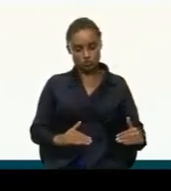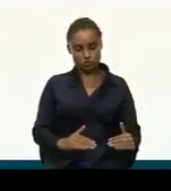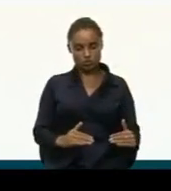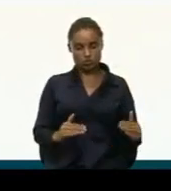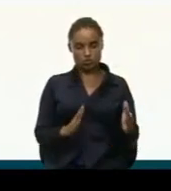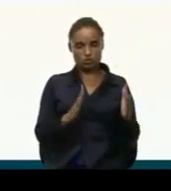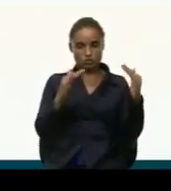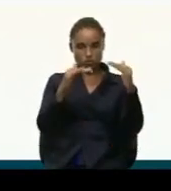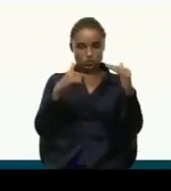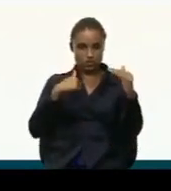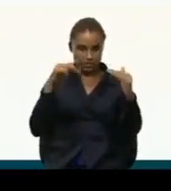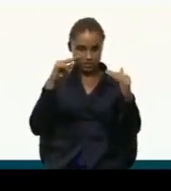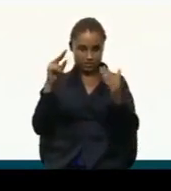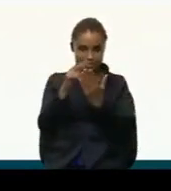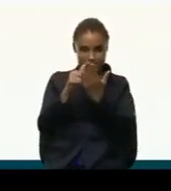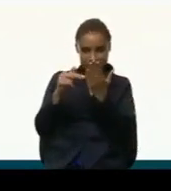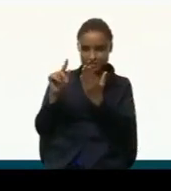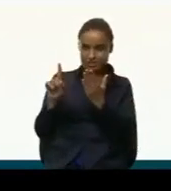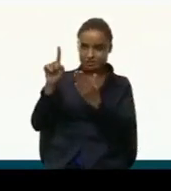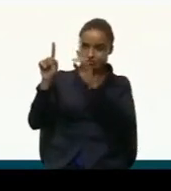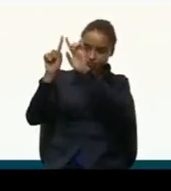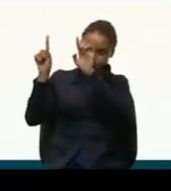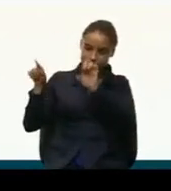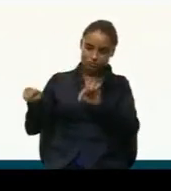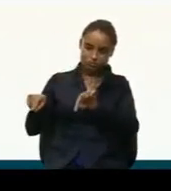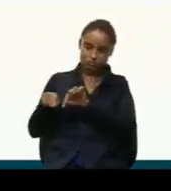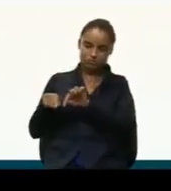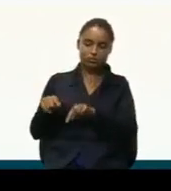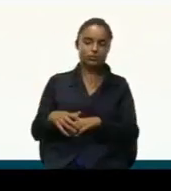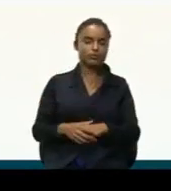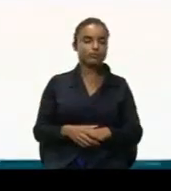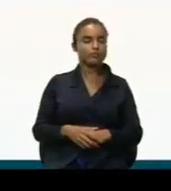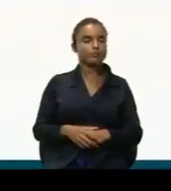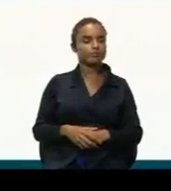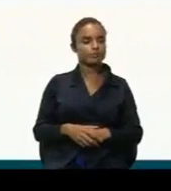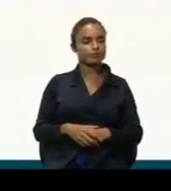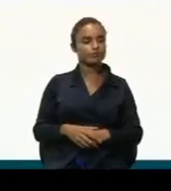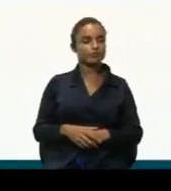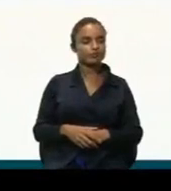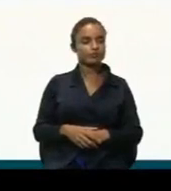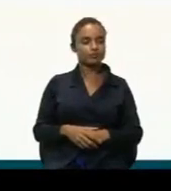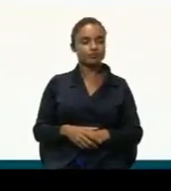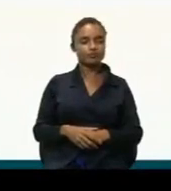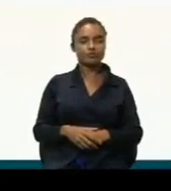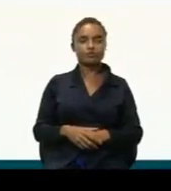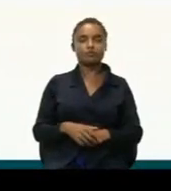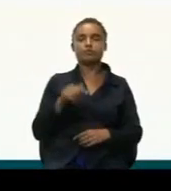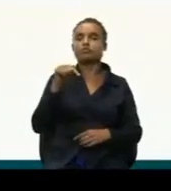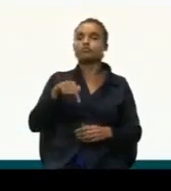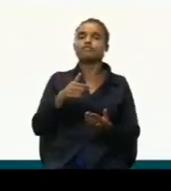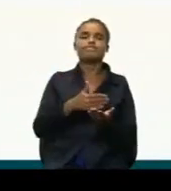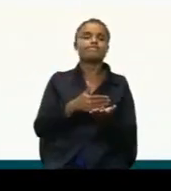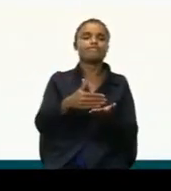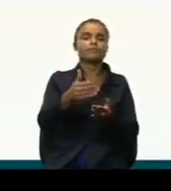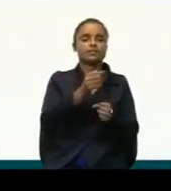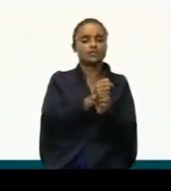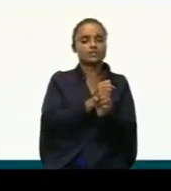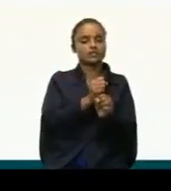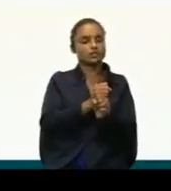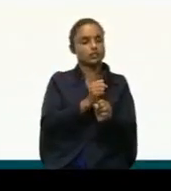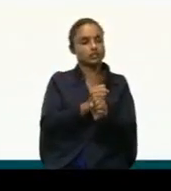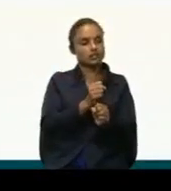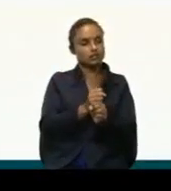Ok? Tenho essa edificação aqui. Bom, no início da obra, eu vou